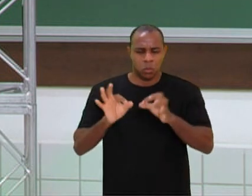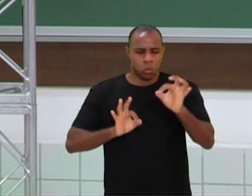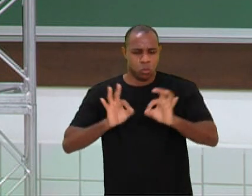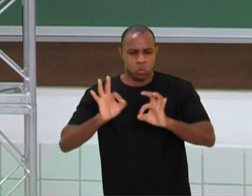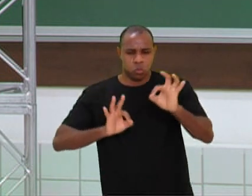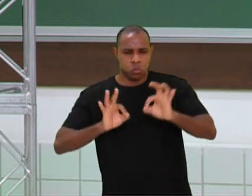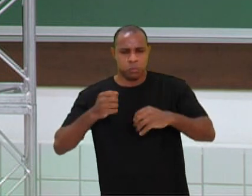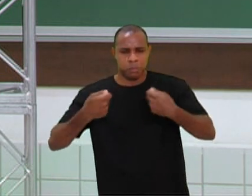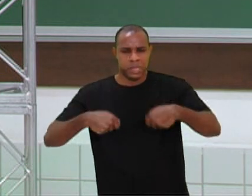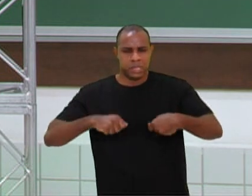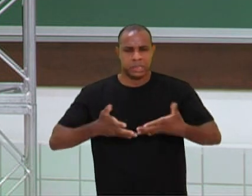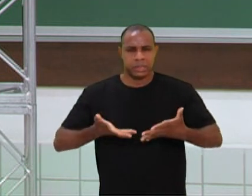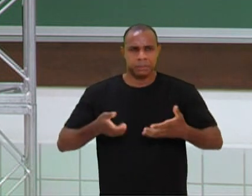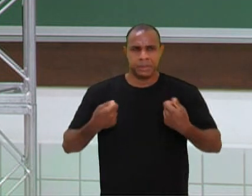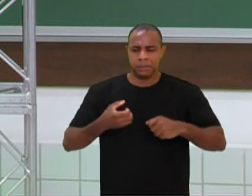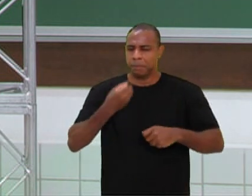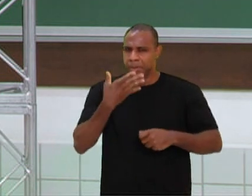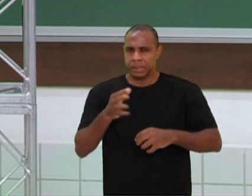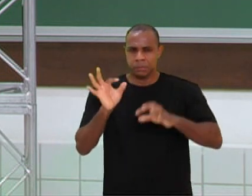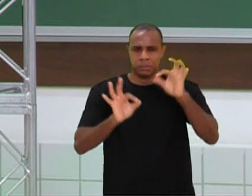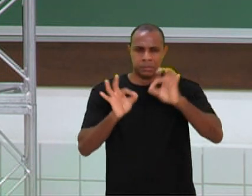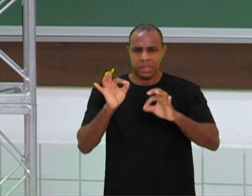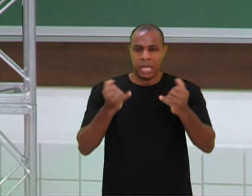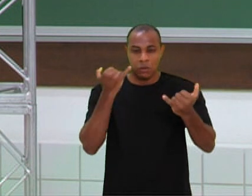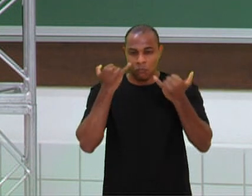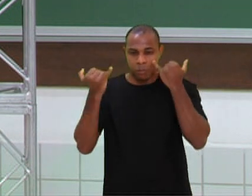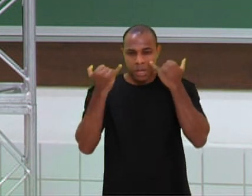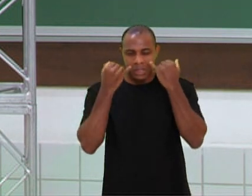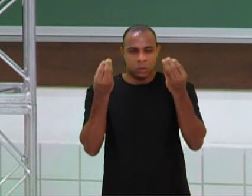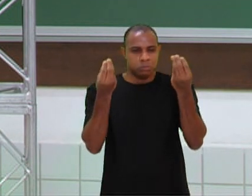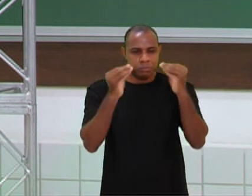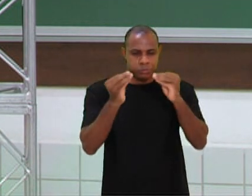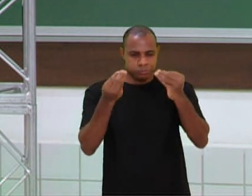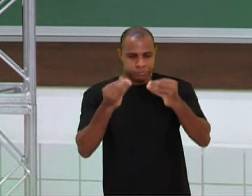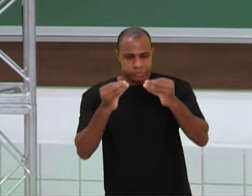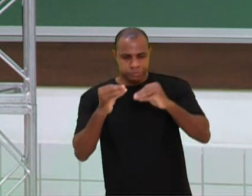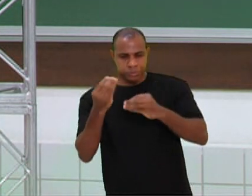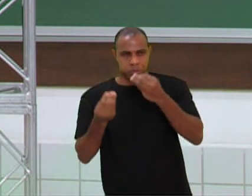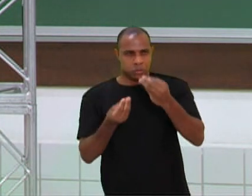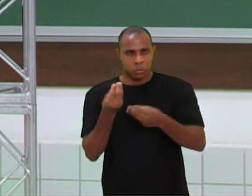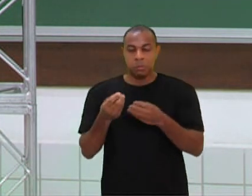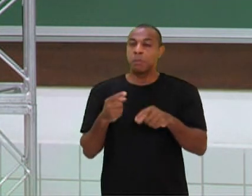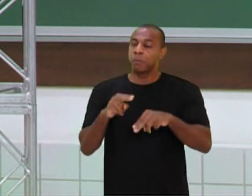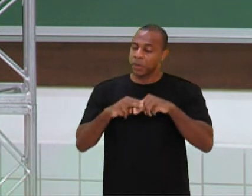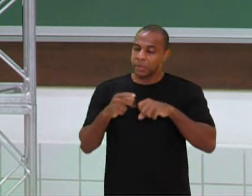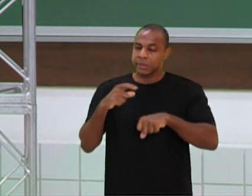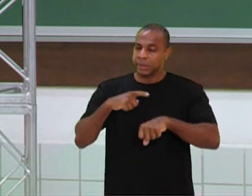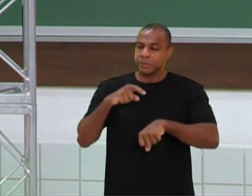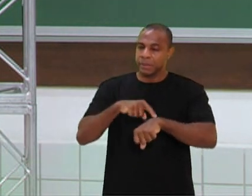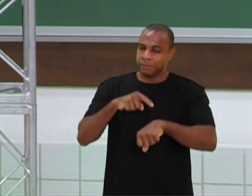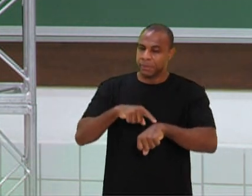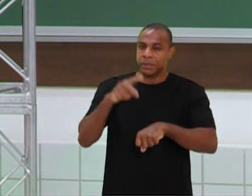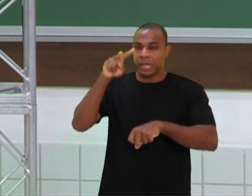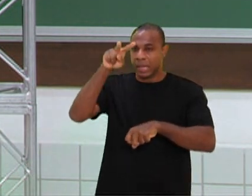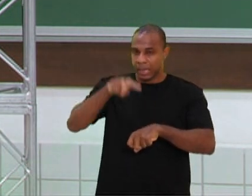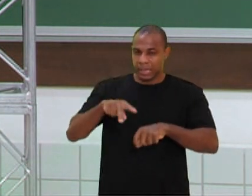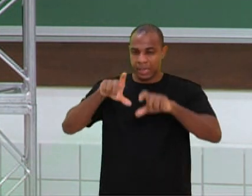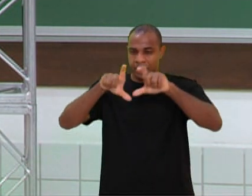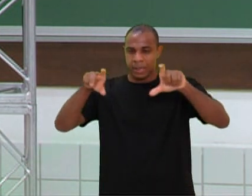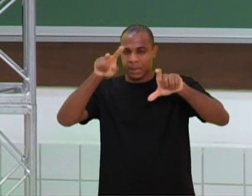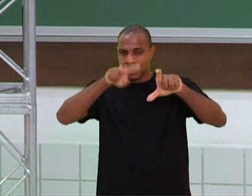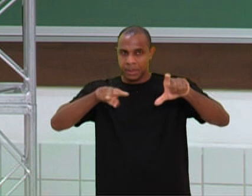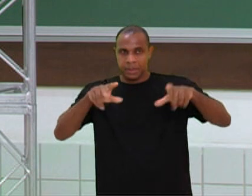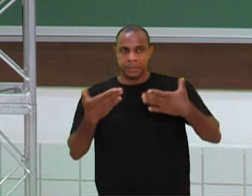Você precisa organizar bem os dados aqui e fazer a leitura. Por isso que eu dei o tempinho para vocês poderem ler o enunciado. Então, veja, eu deixei aqui,